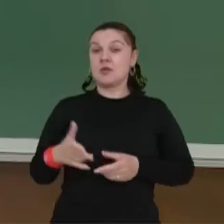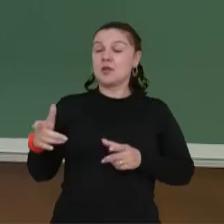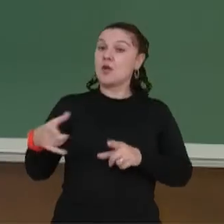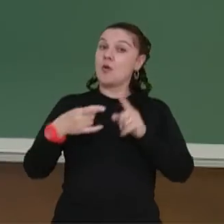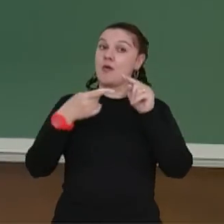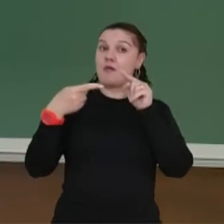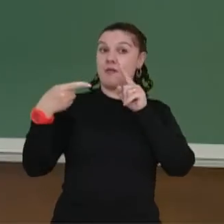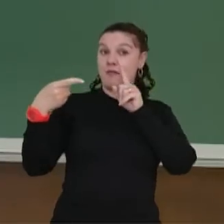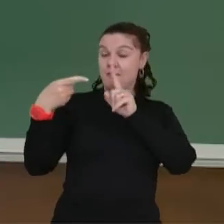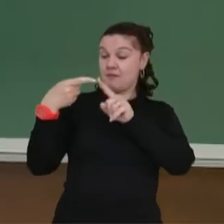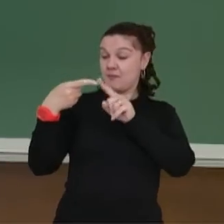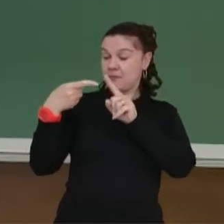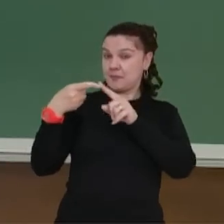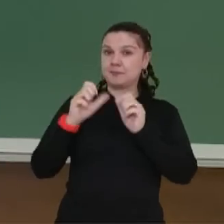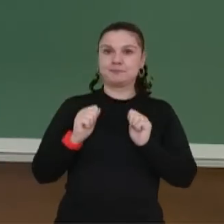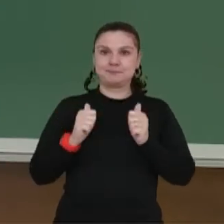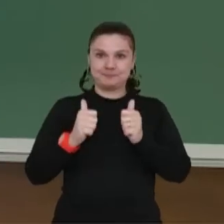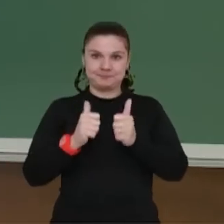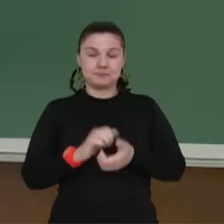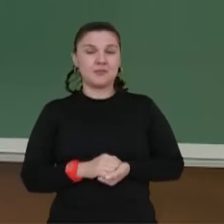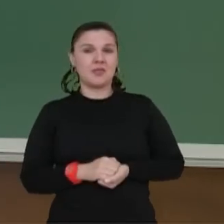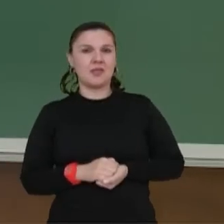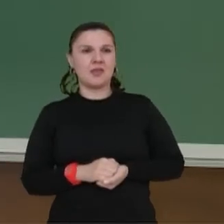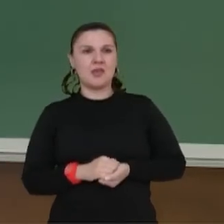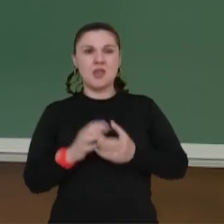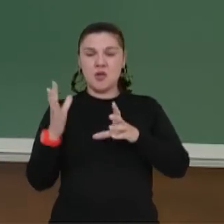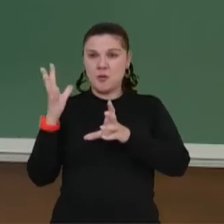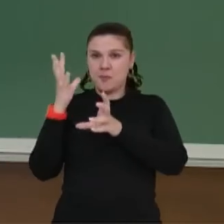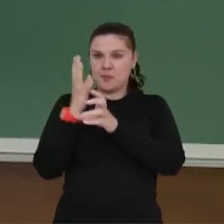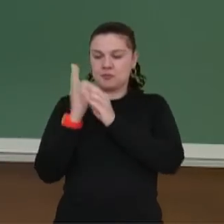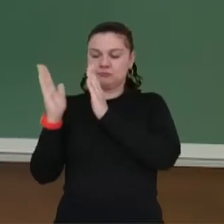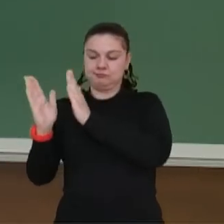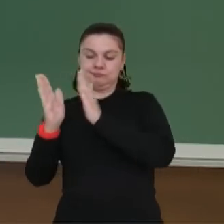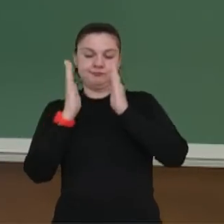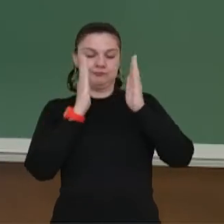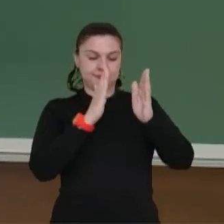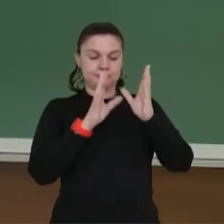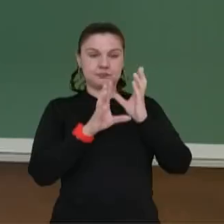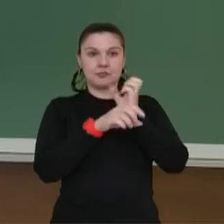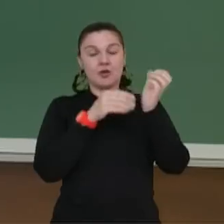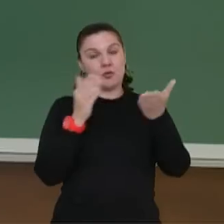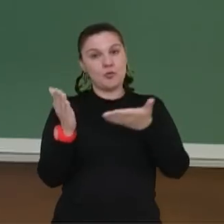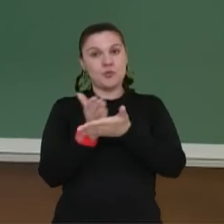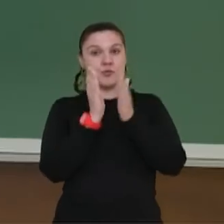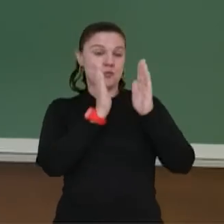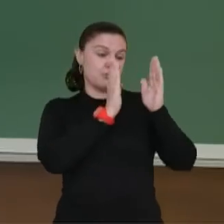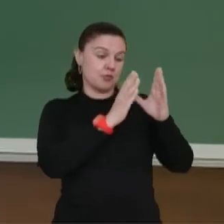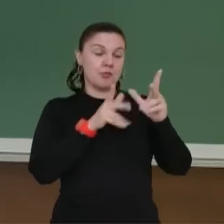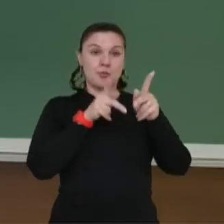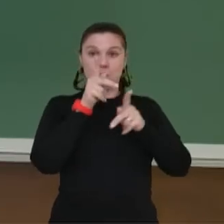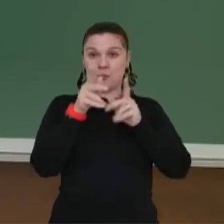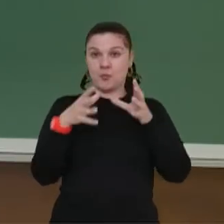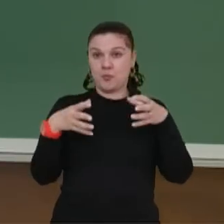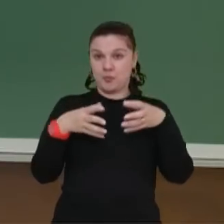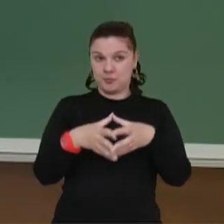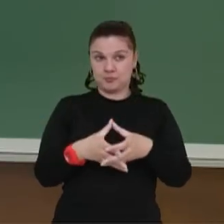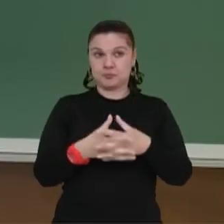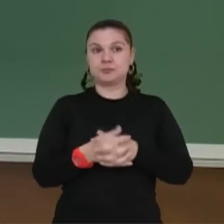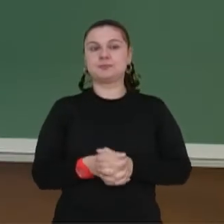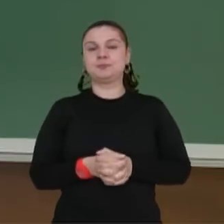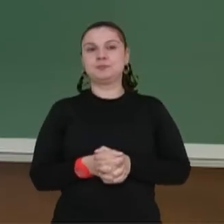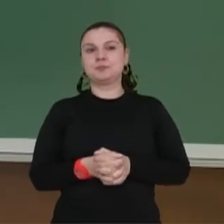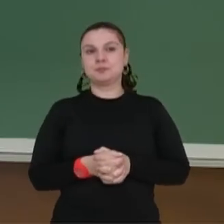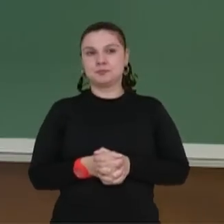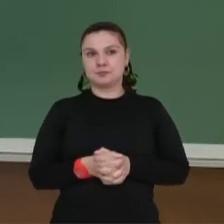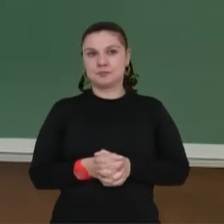dos indivíduos da população. Certo? E pesquisa amostral é a pesquisa que envolve um subconjunto da população, ou seja, uma